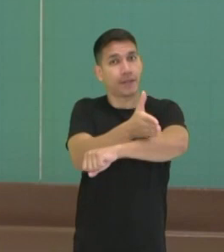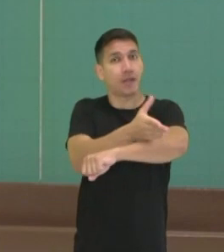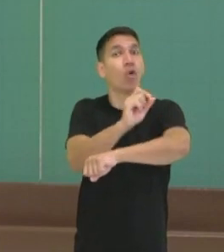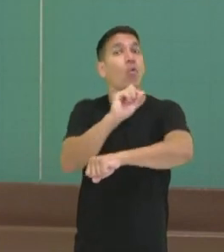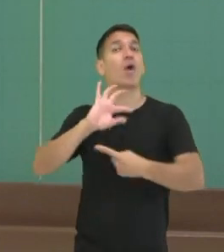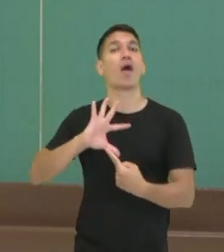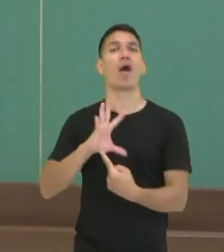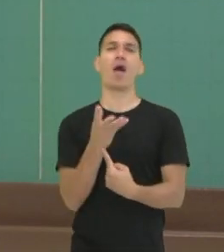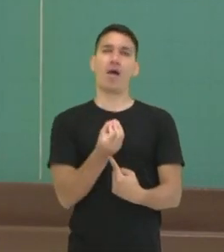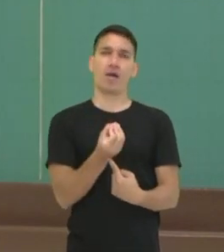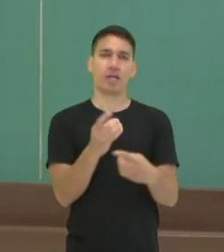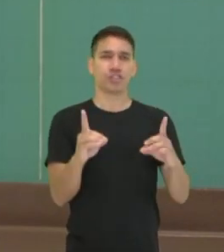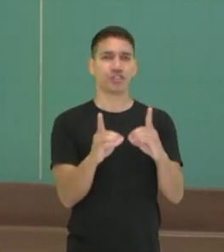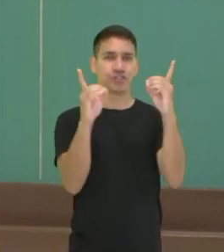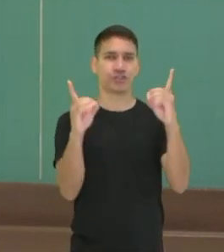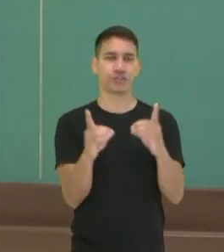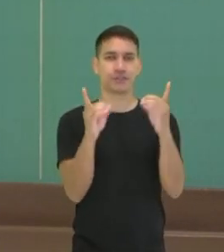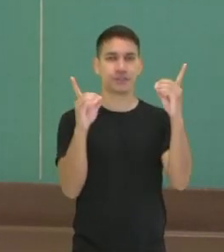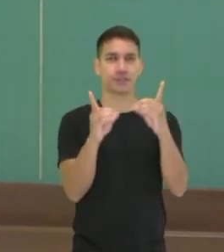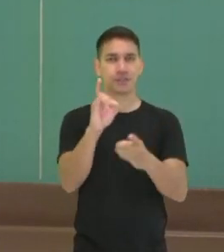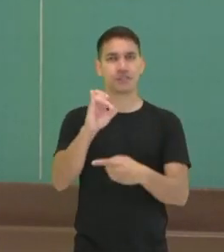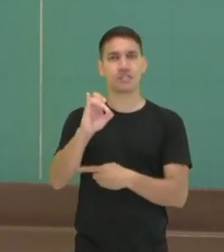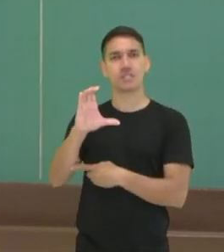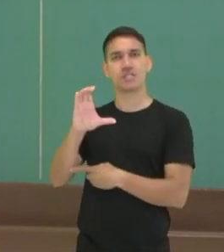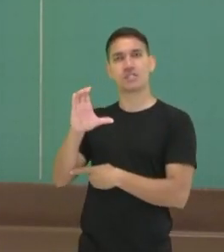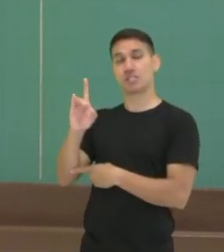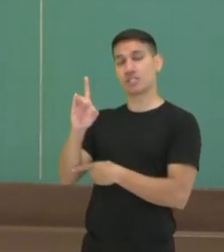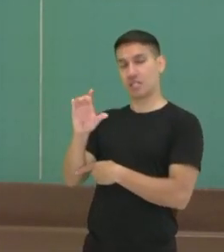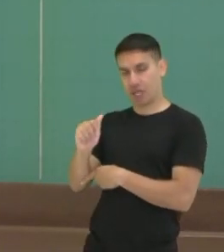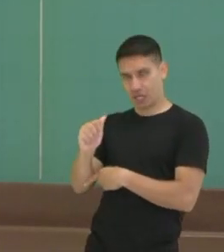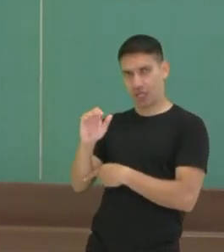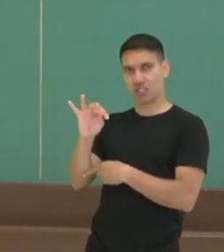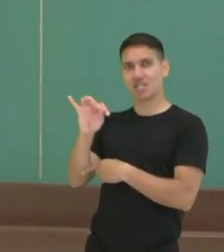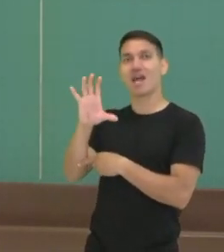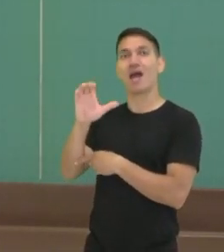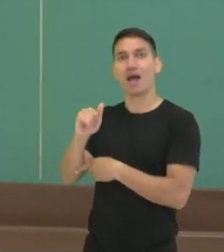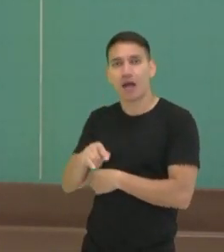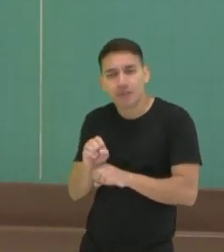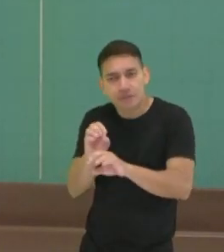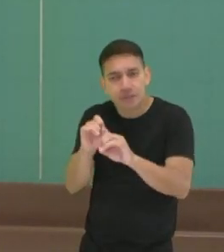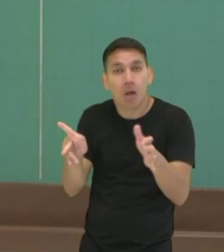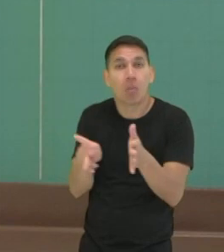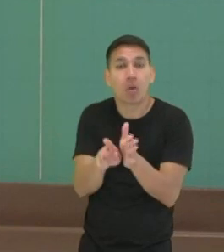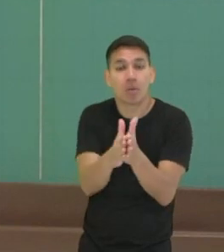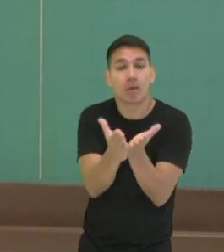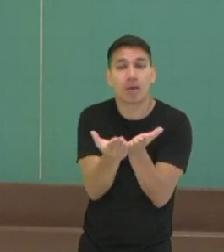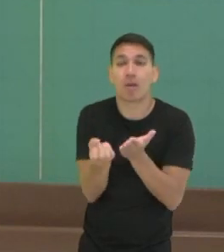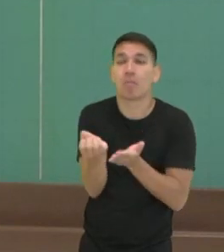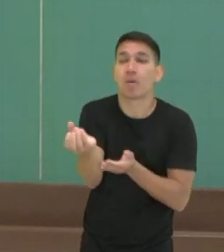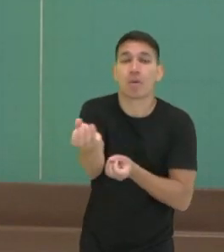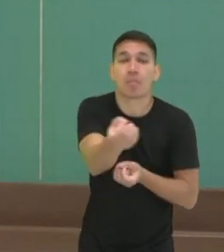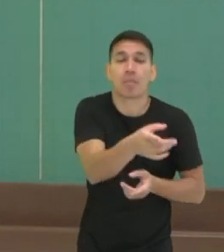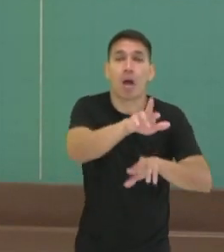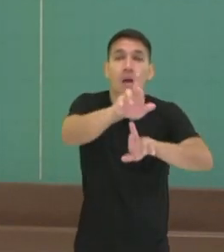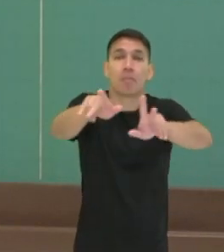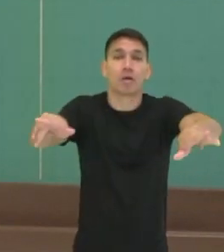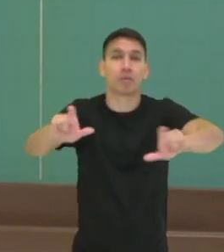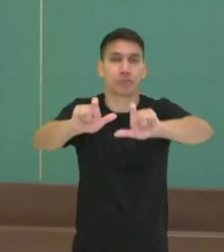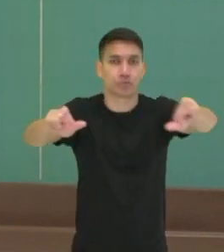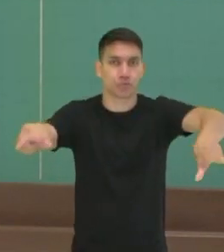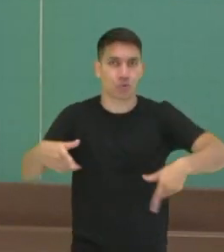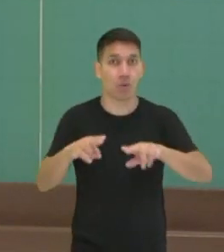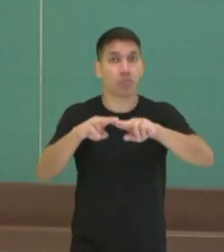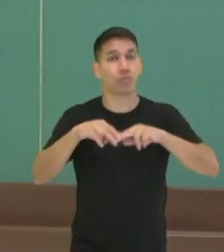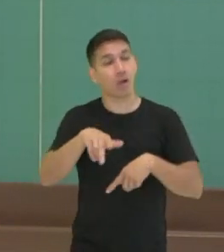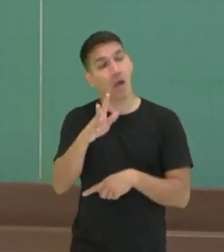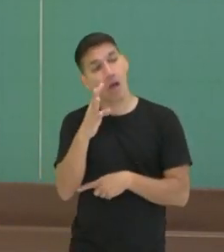uma arte didática, uma arte que vai ensinar a própria Bíblia às pessoas. Por isso que ela vai ser contemplativa, que a pessoa pode